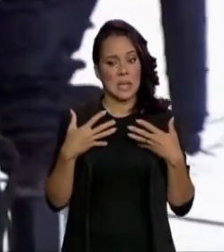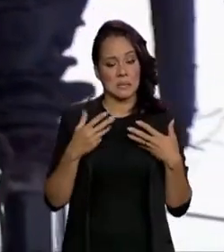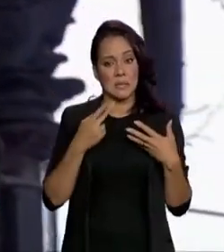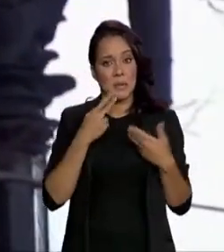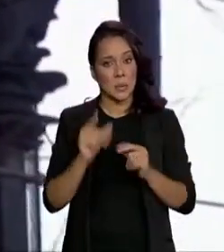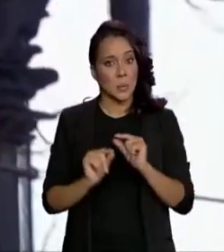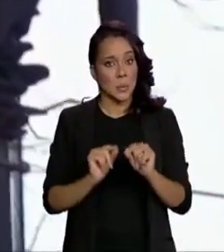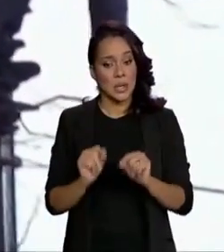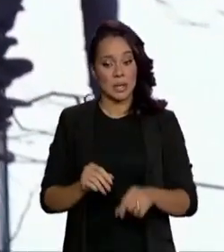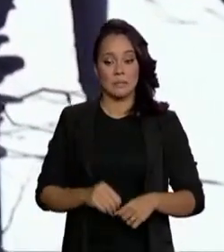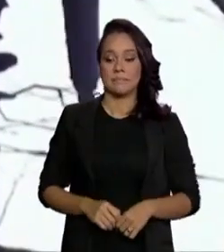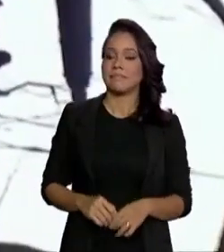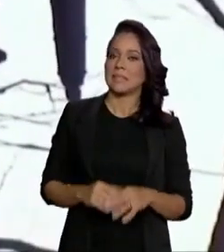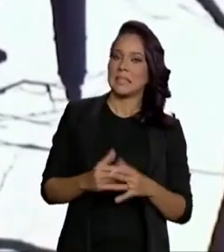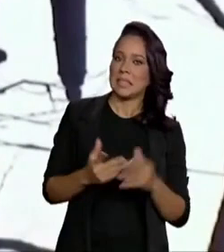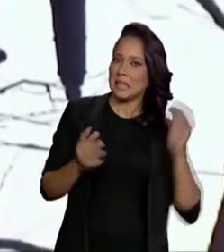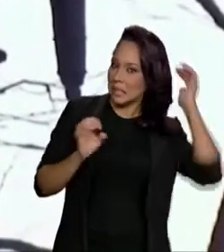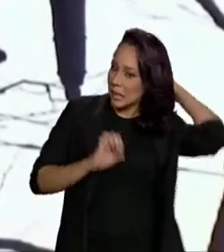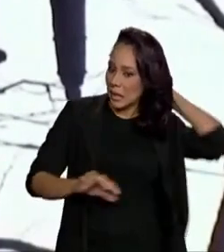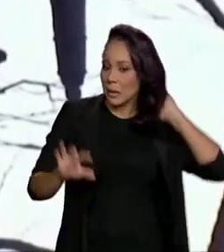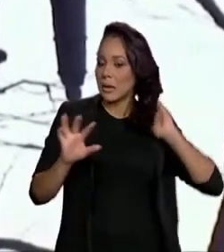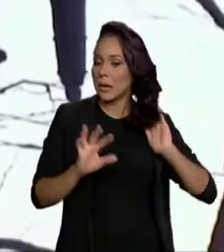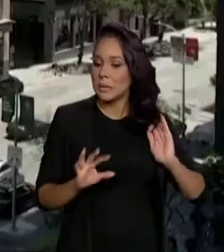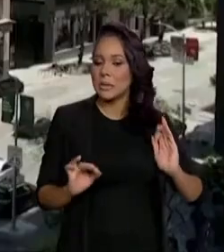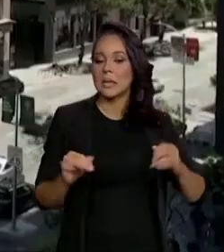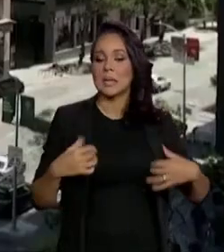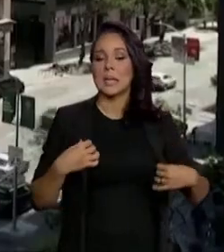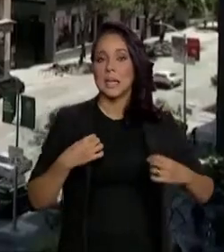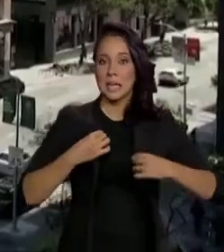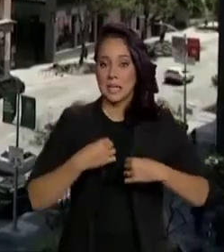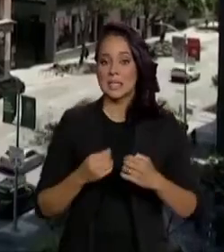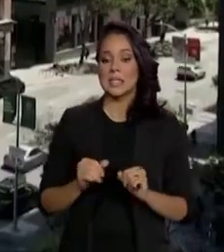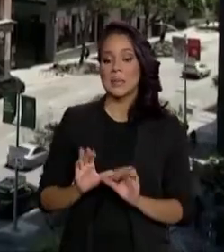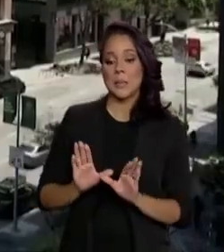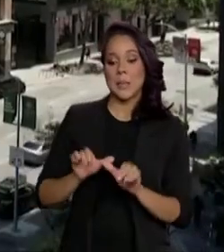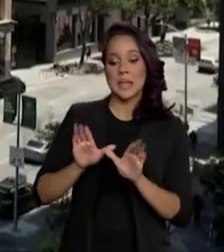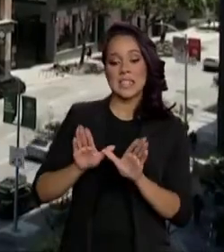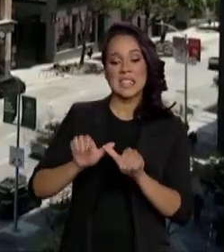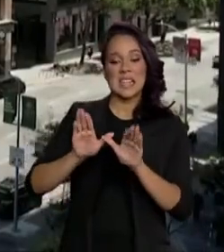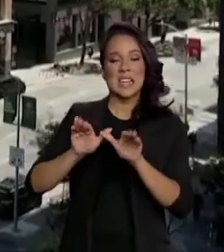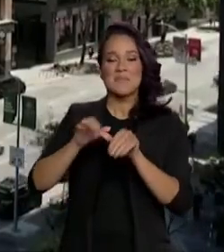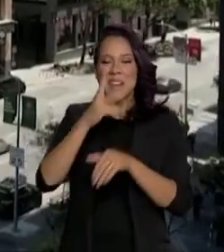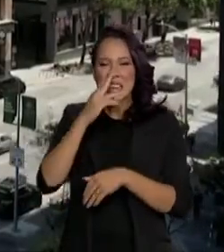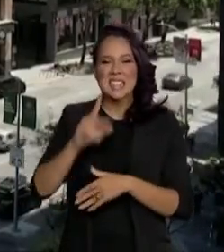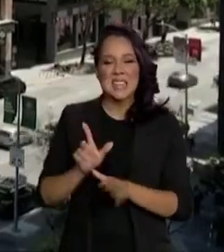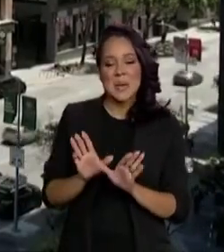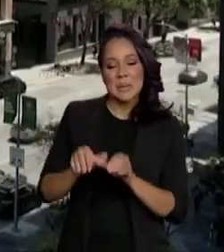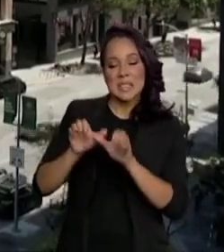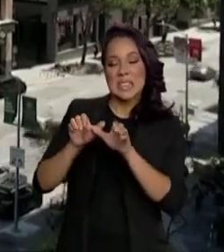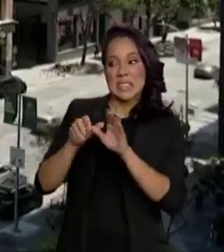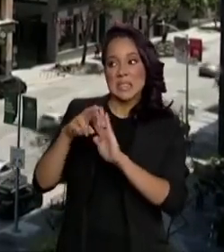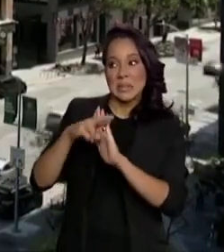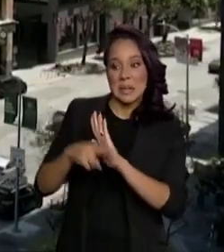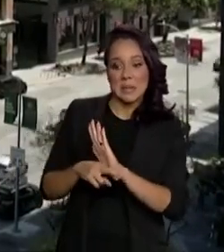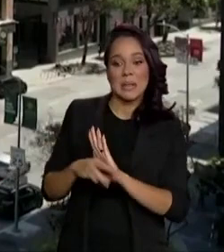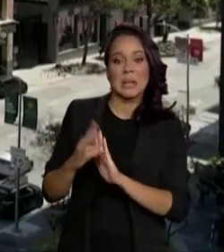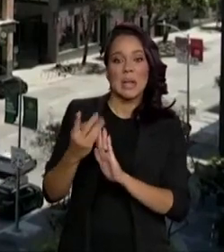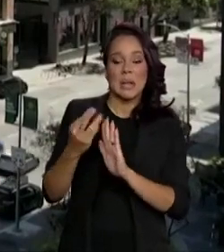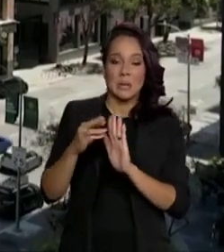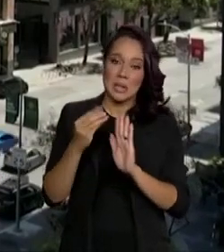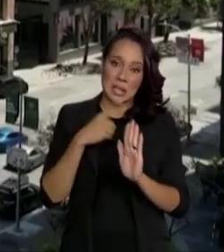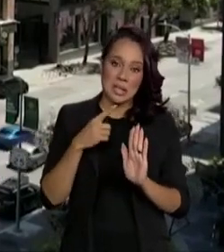dizendo que na Europa o pássaro irá voar respeitando o regulamento imposto às redes